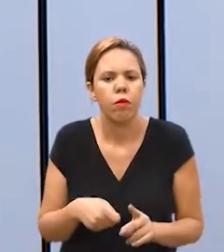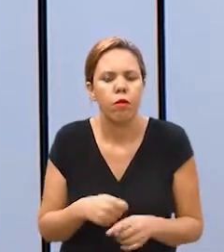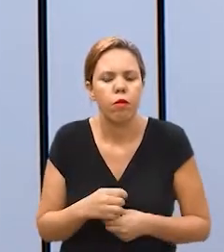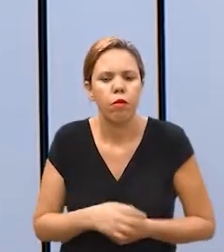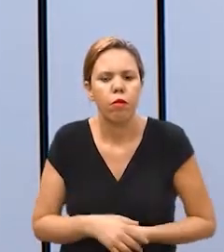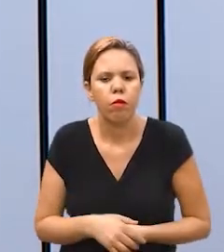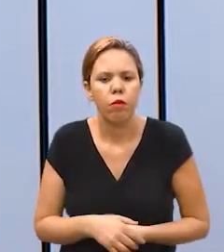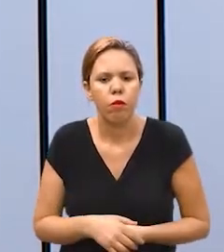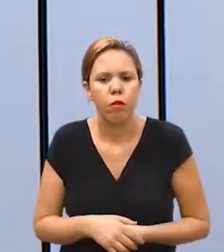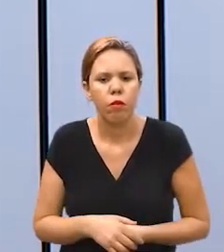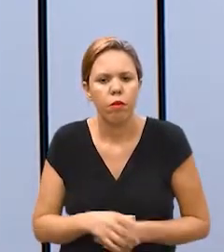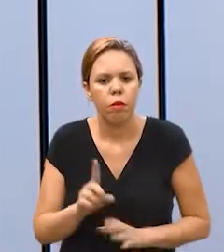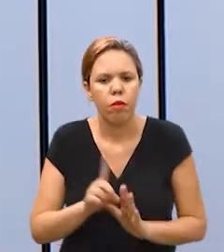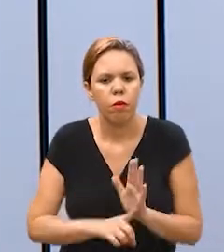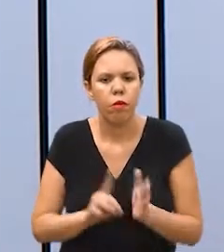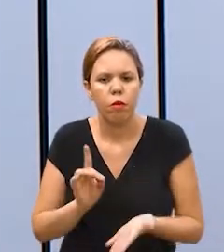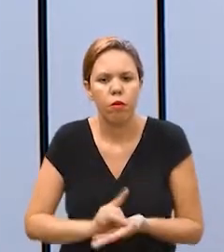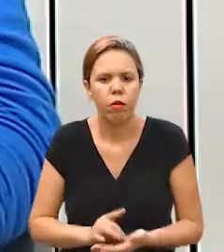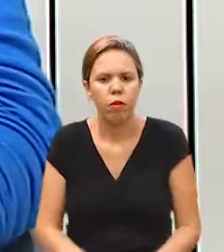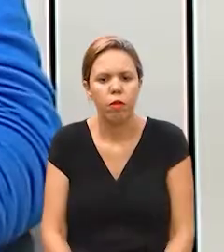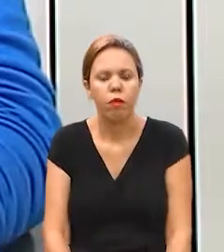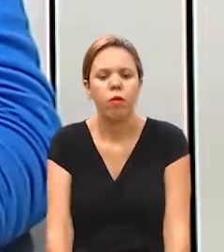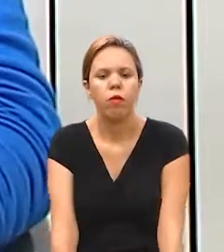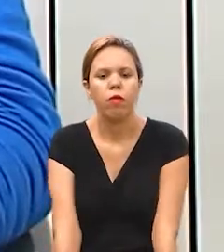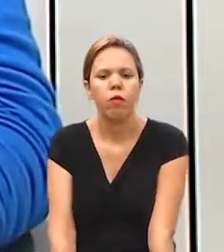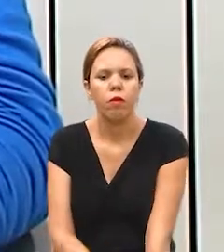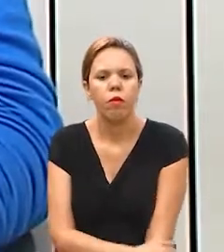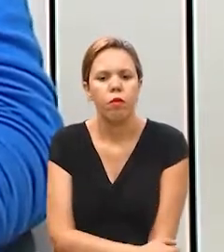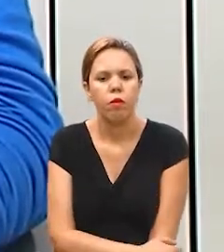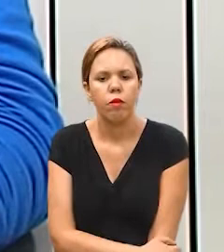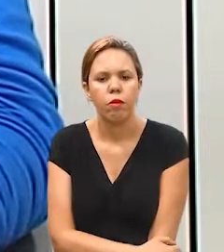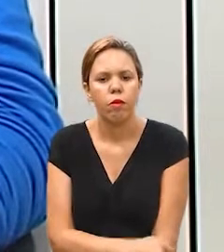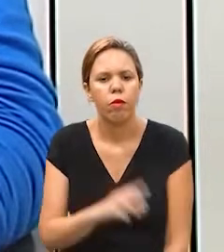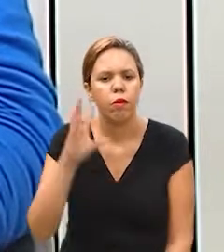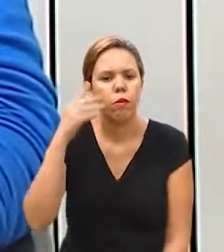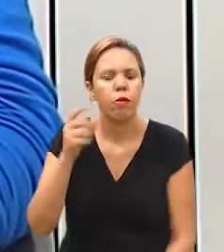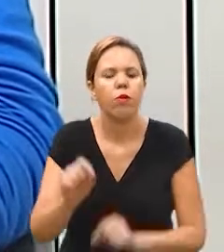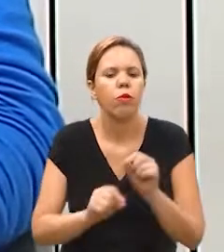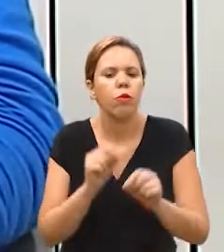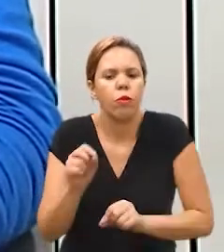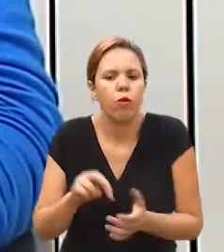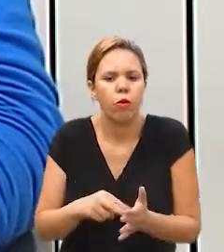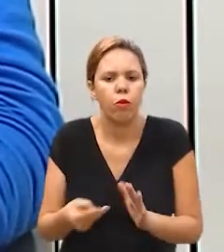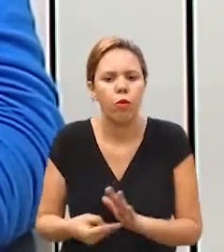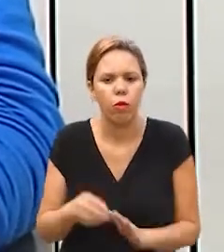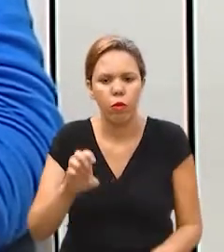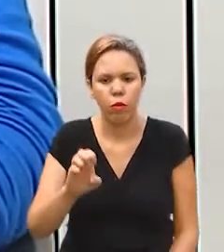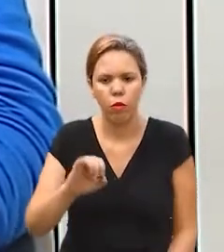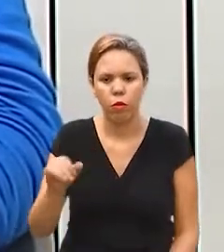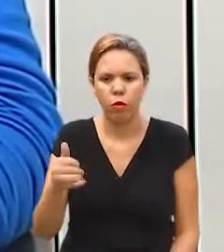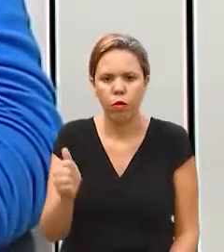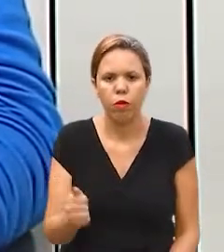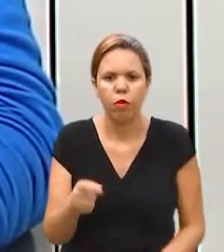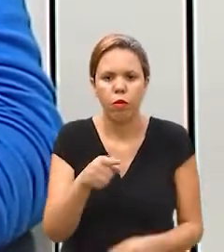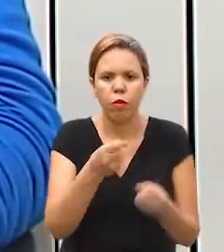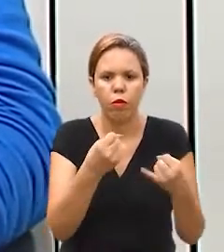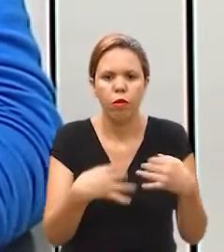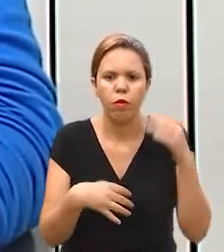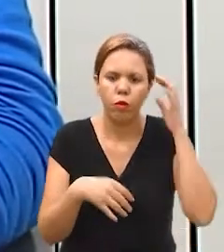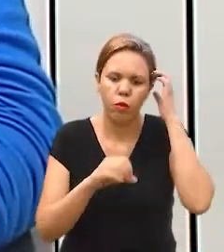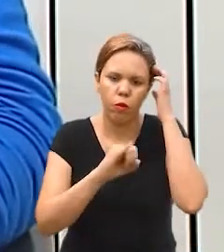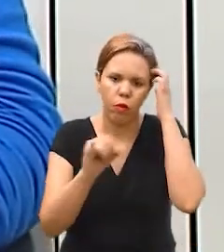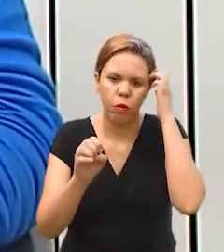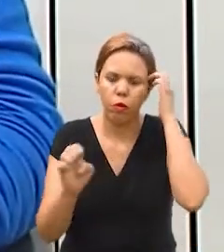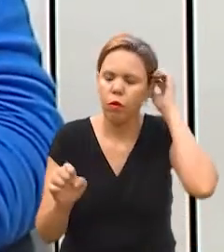esse direito seja de fato exercido. Para a gente entender certinho o que é o EJA, eu queria que você explicasse, José